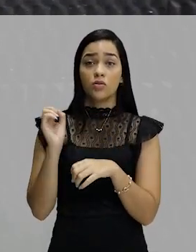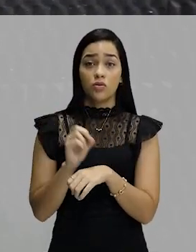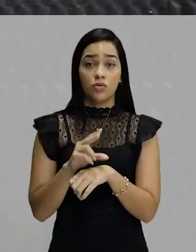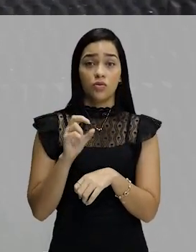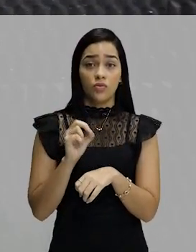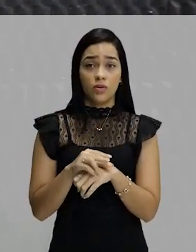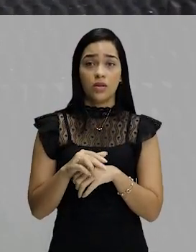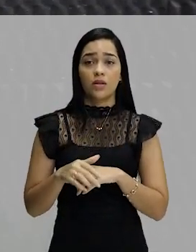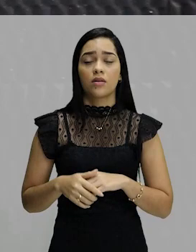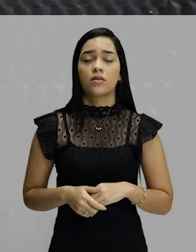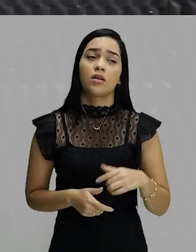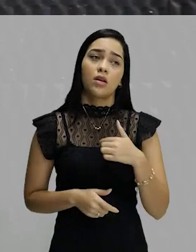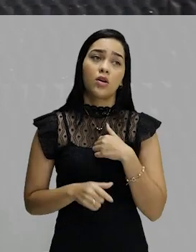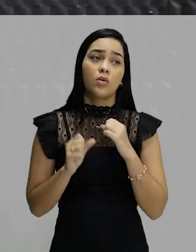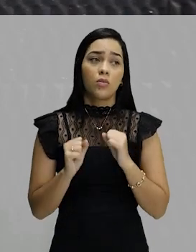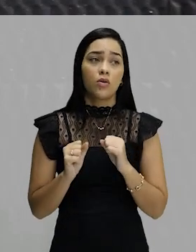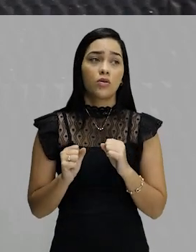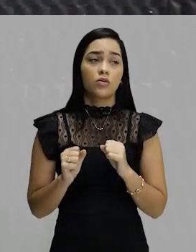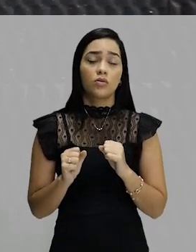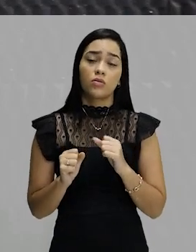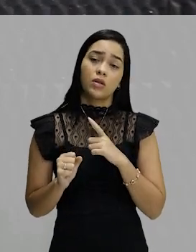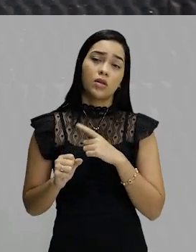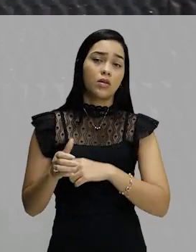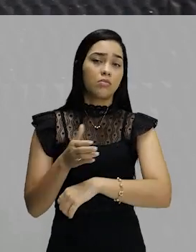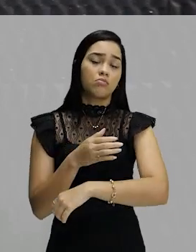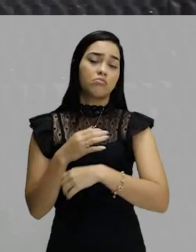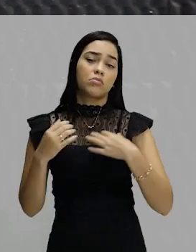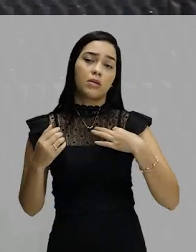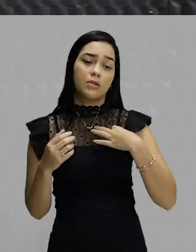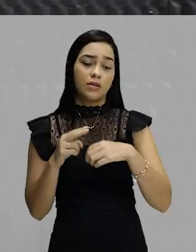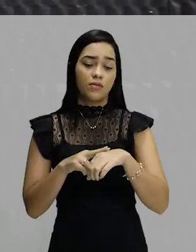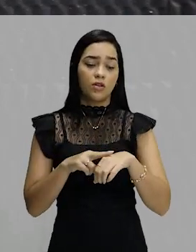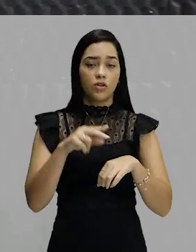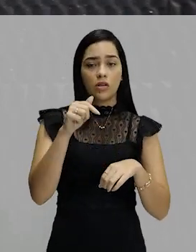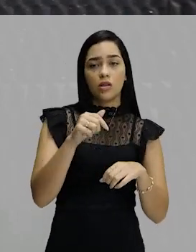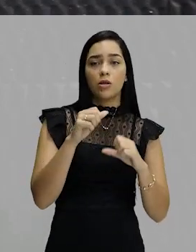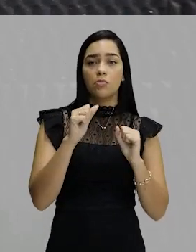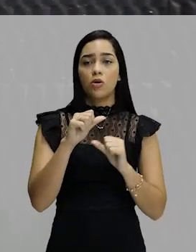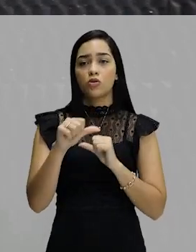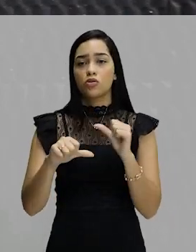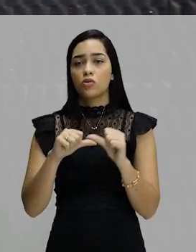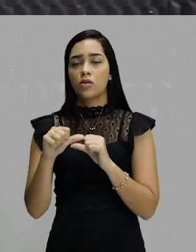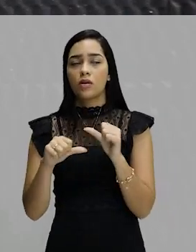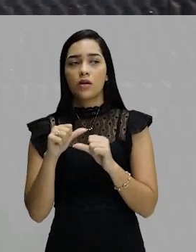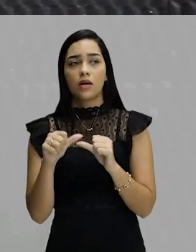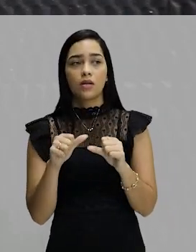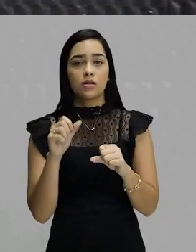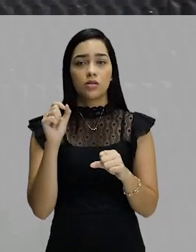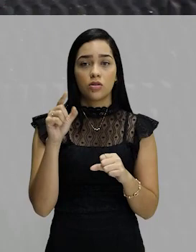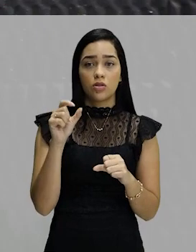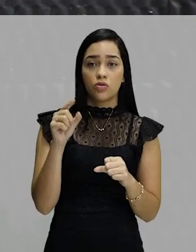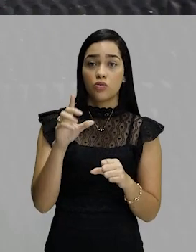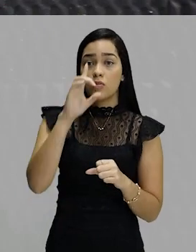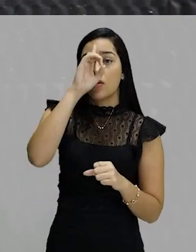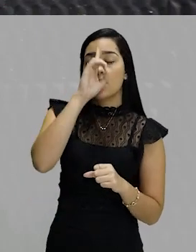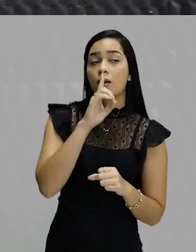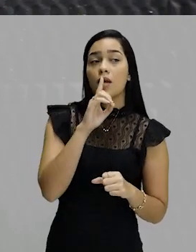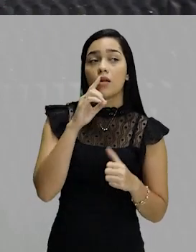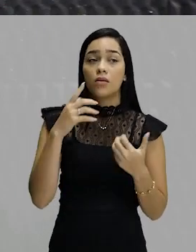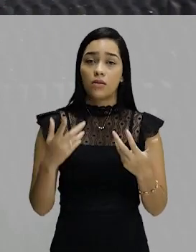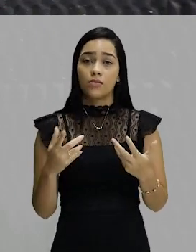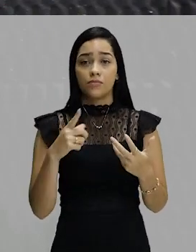né? Eu posso botar o pessoal de camisa verde aqui, posso trocar esse de azul com amarelo.